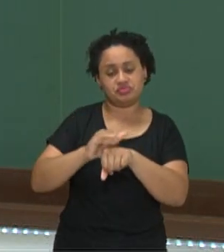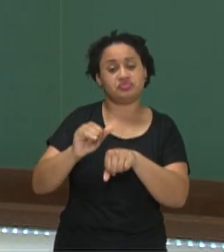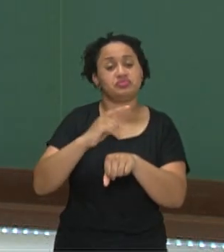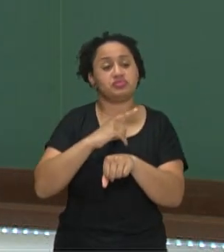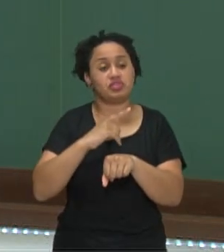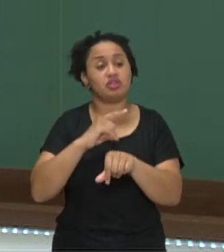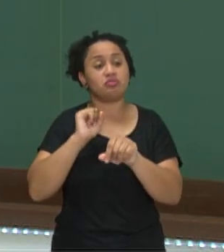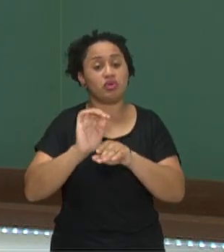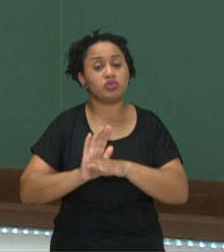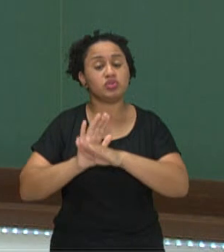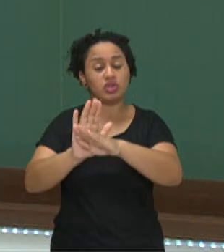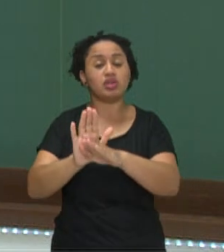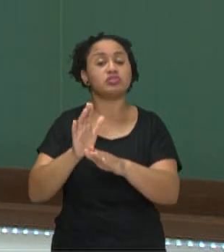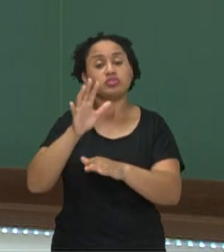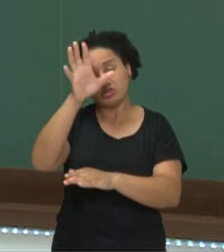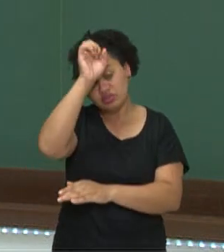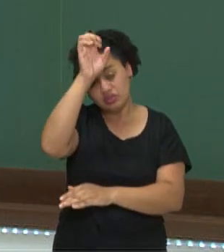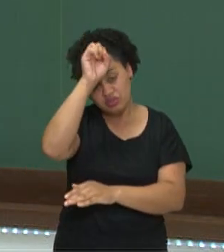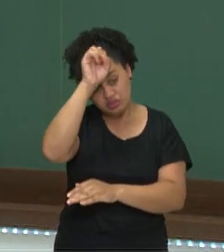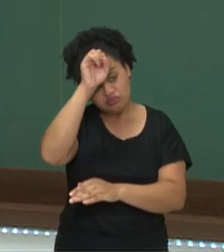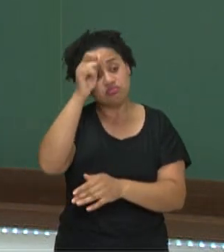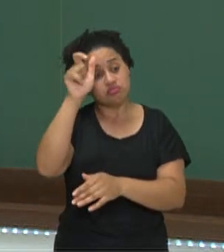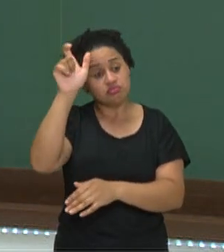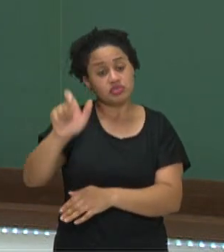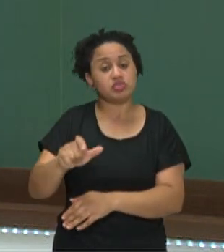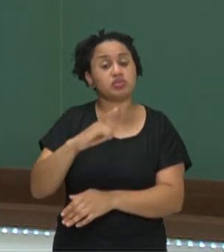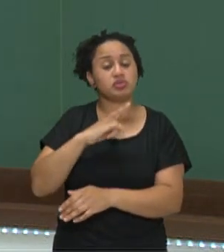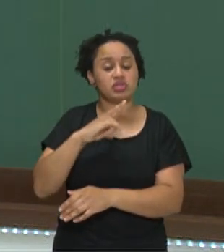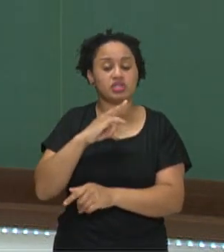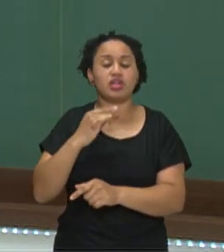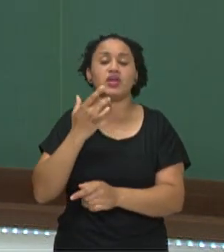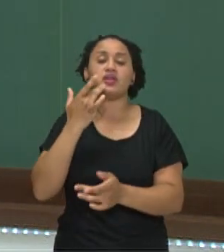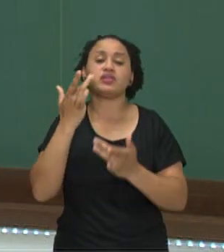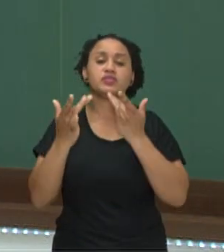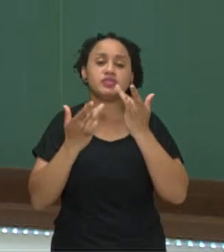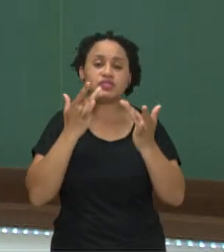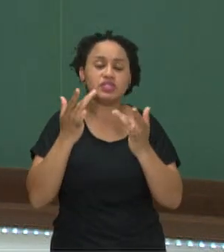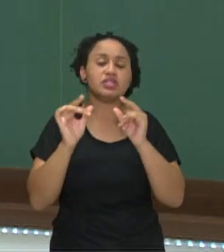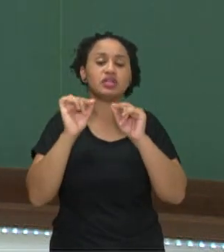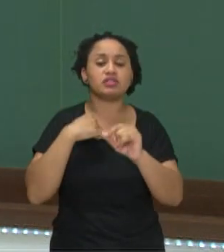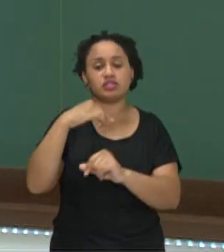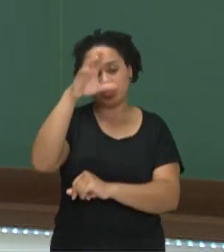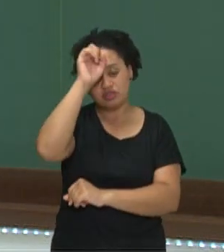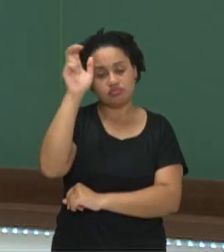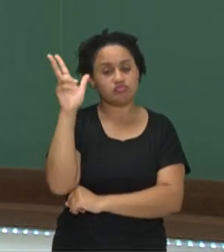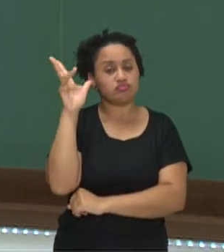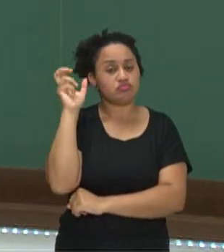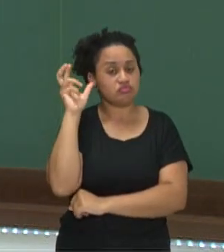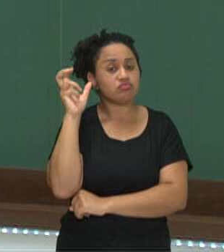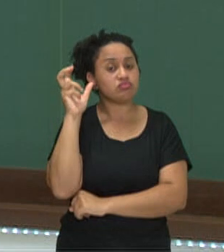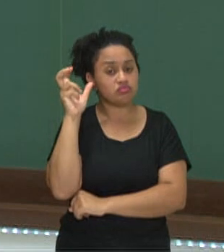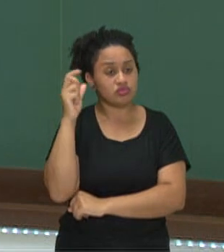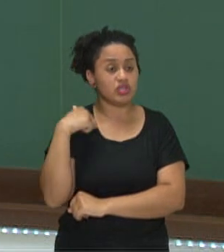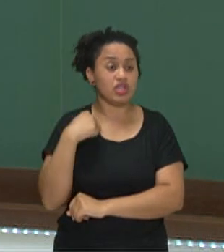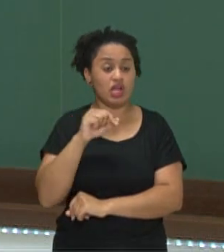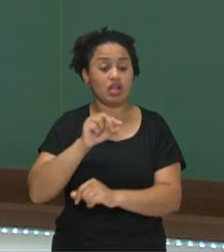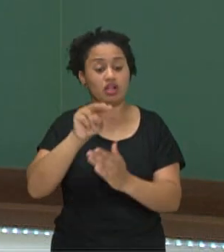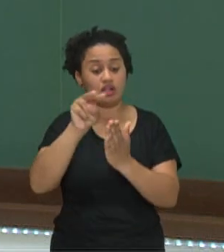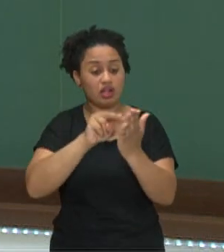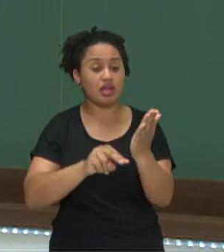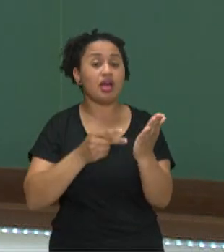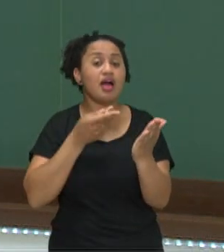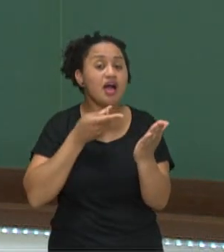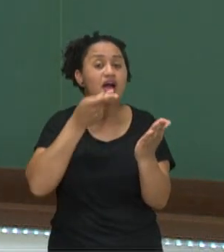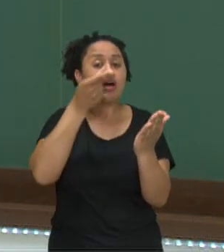podem favorecer a aprendizagem. Inclusive as pessoas que têm facilidade com a aprendizagem auditiva, elas costumam ler em